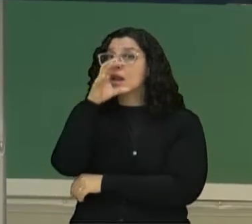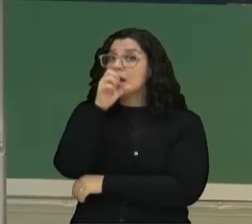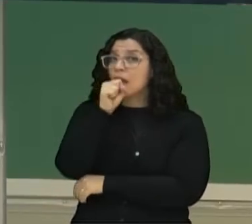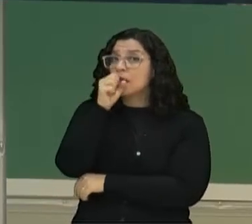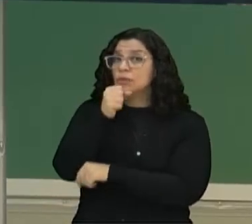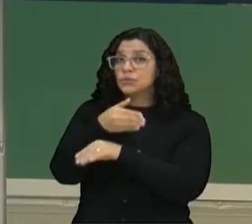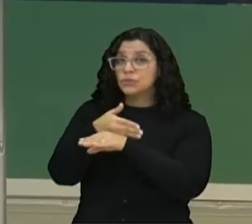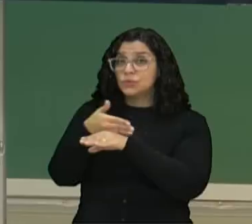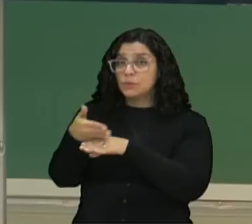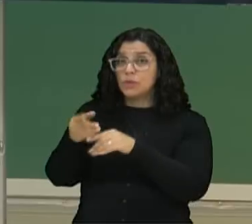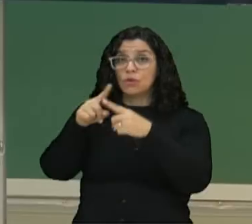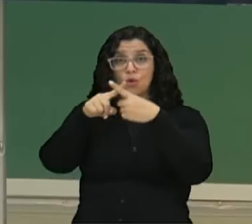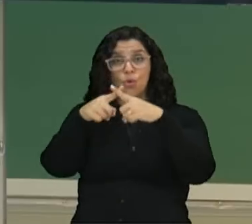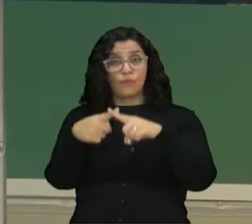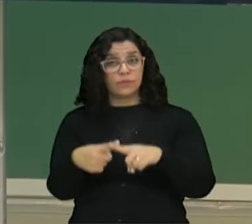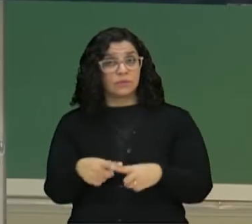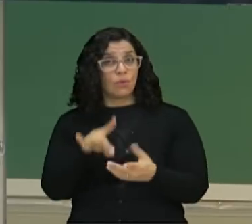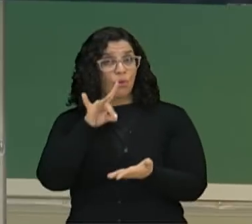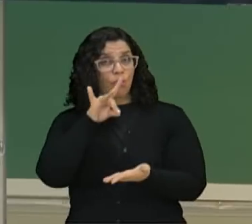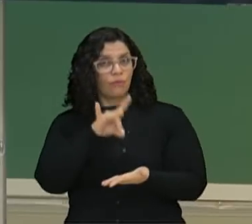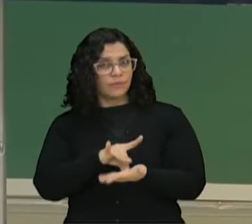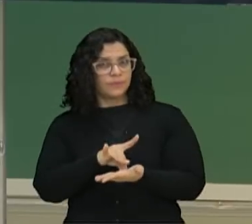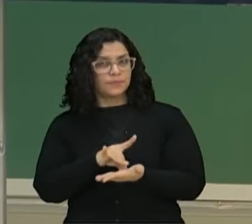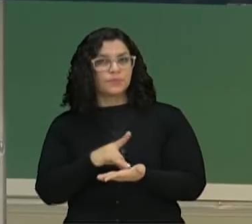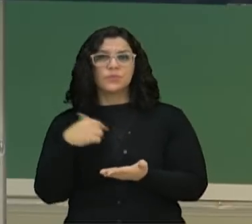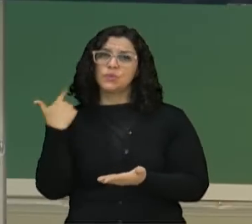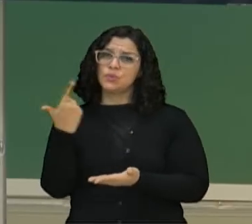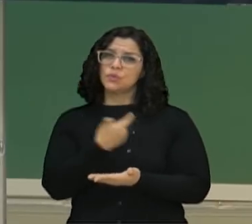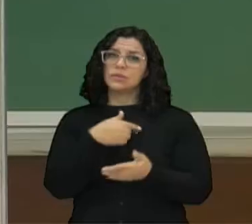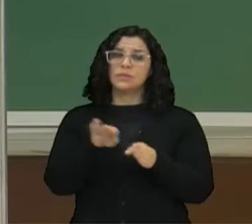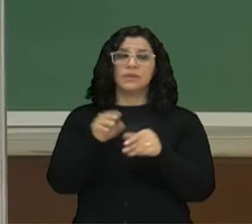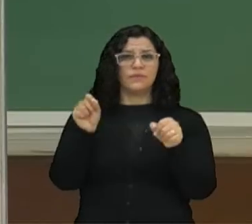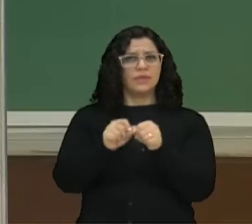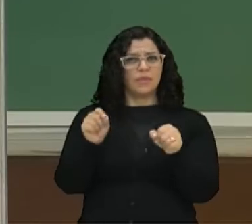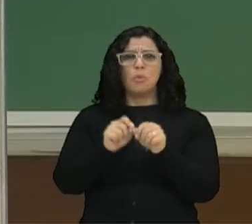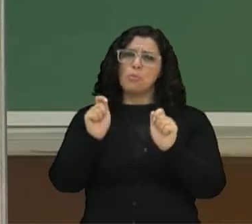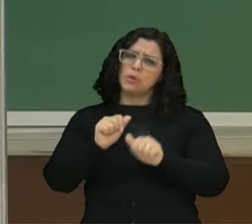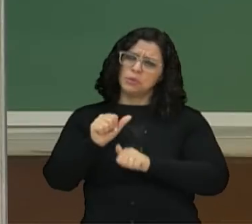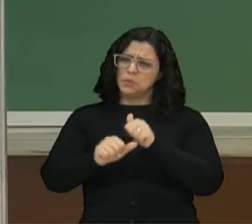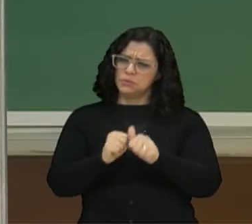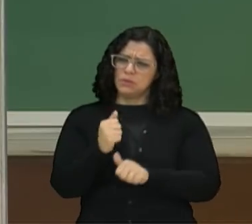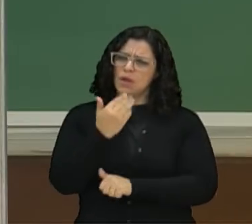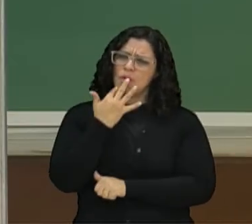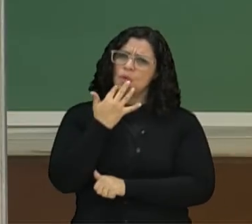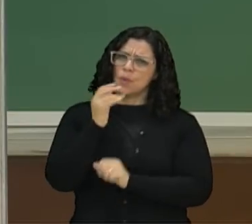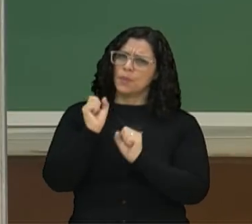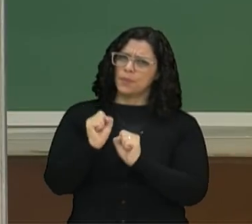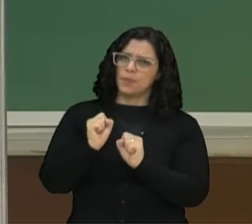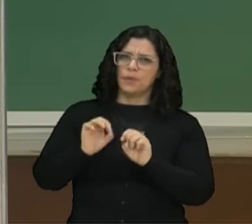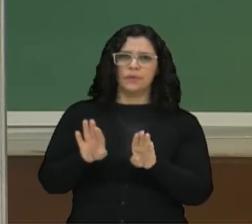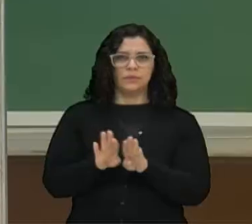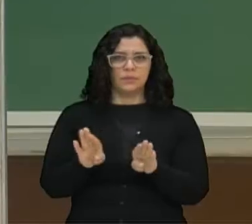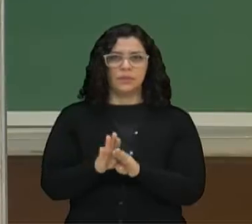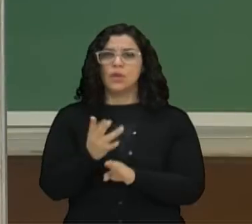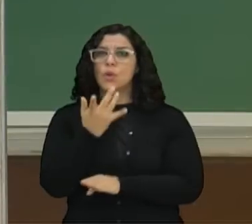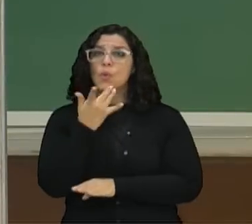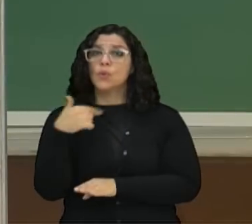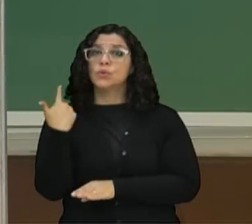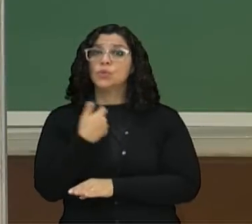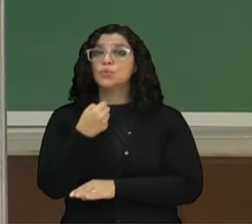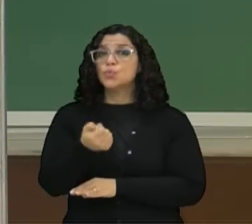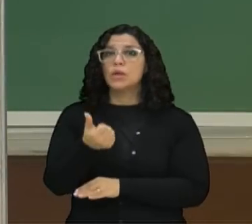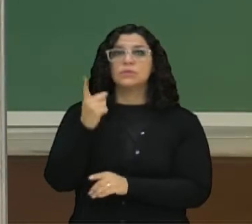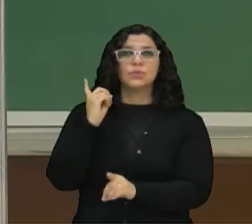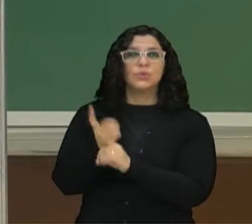está falando de uma competição oficial. Nas que a gente faz, não necessariamente tem essas cores, né? São cores que quase não